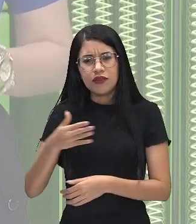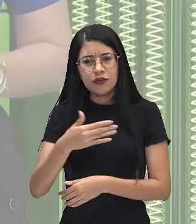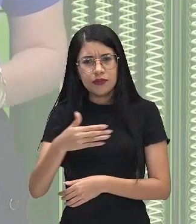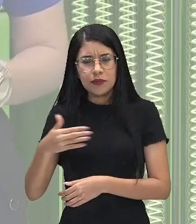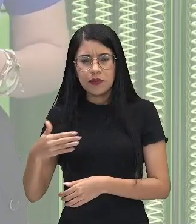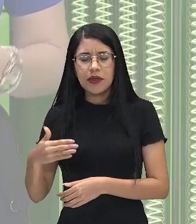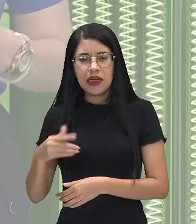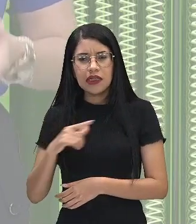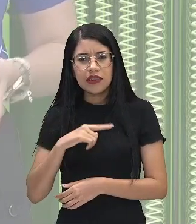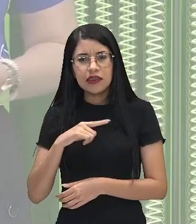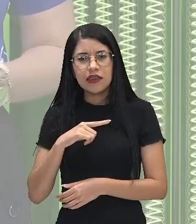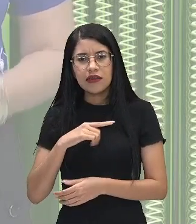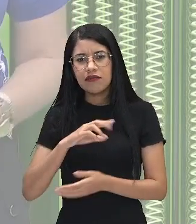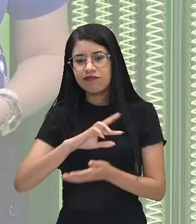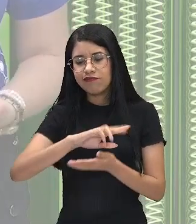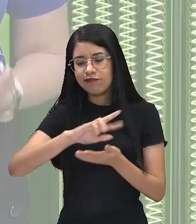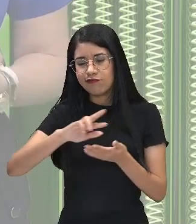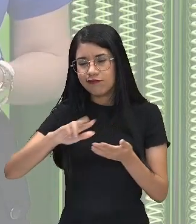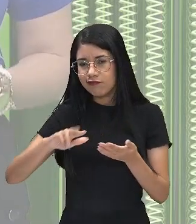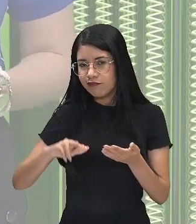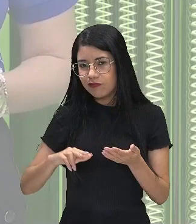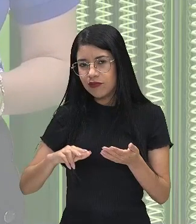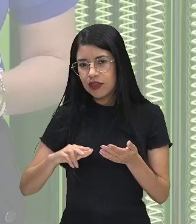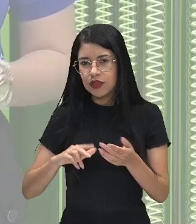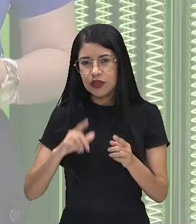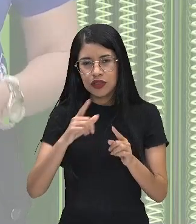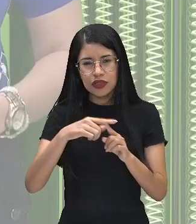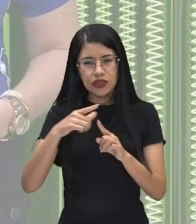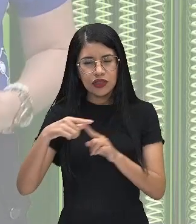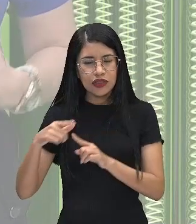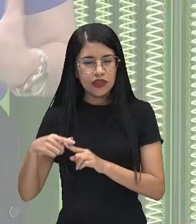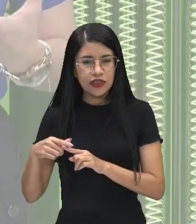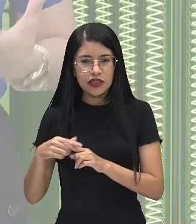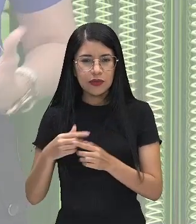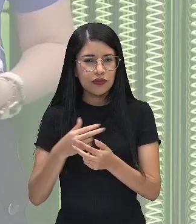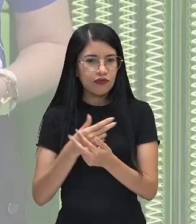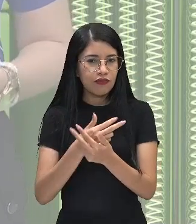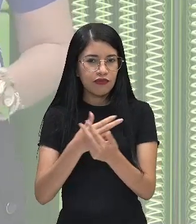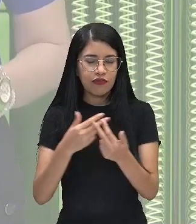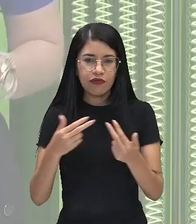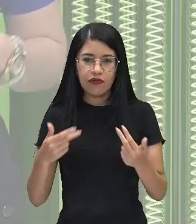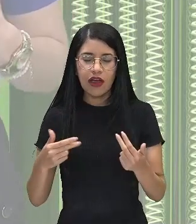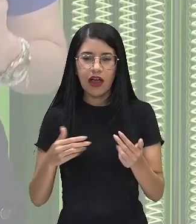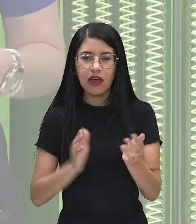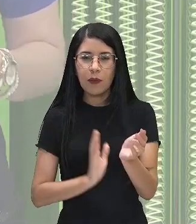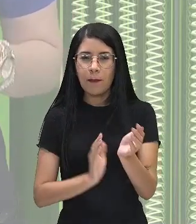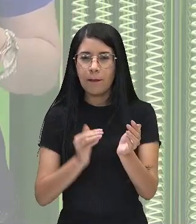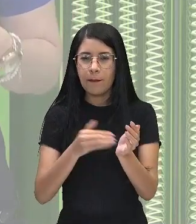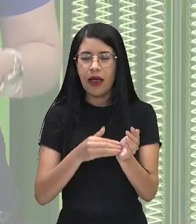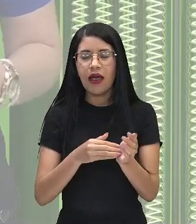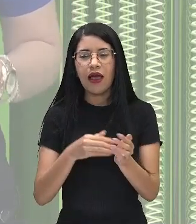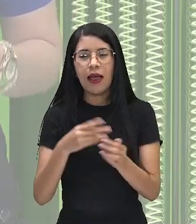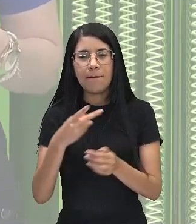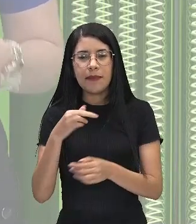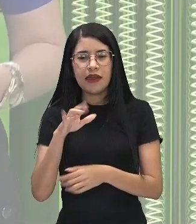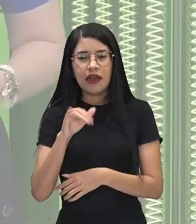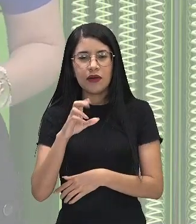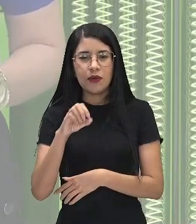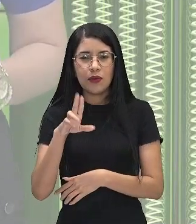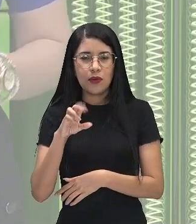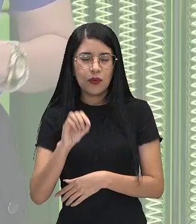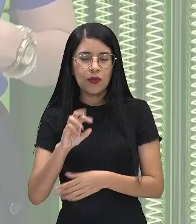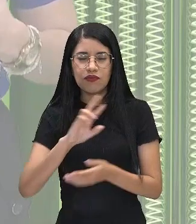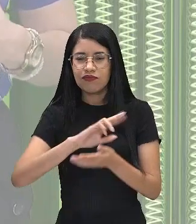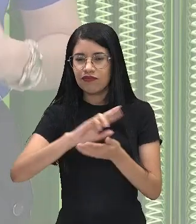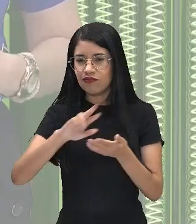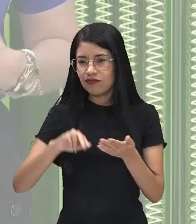temos peixes de diversos tamanhos. A gente sabe que aqui na Amazônia nós temos peixes muito grandes, pirarucu, pirarara,